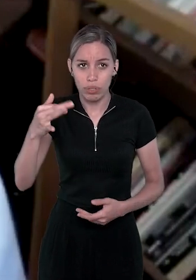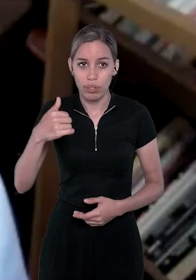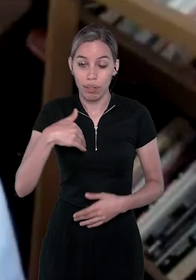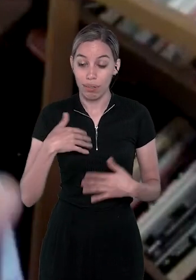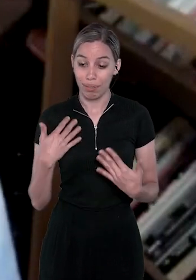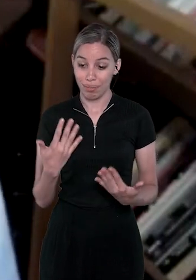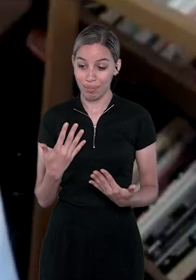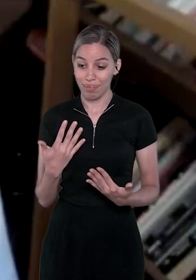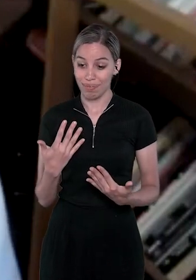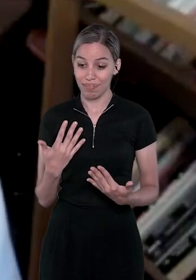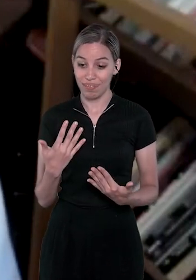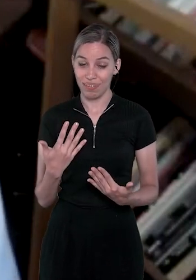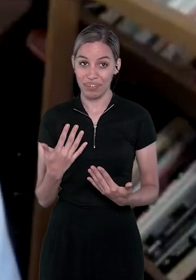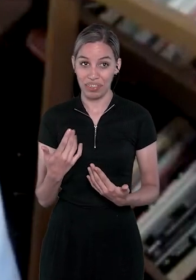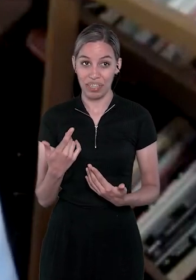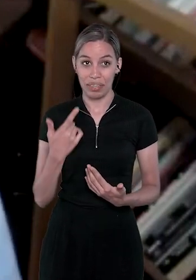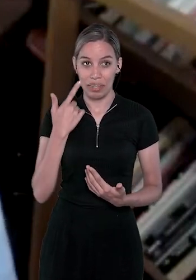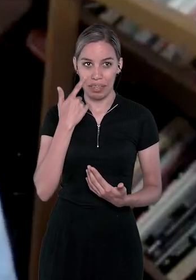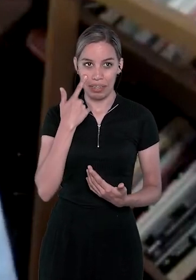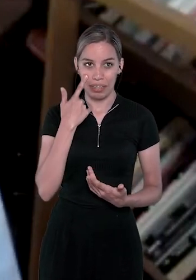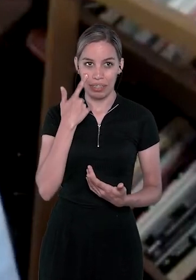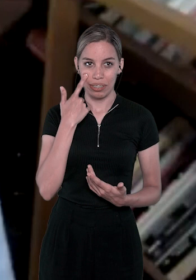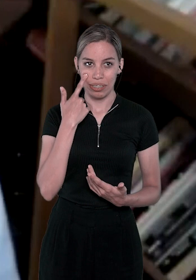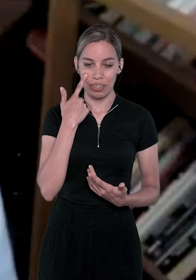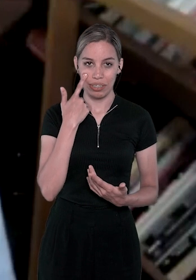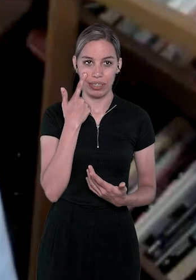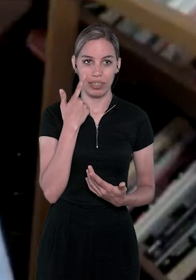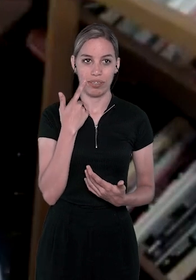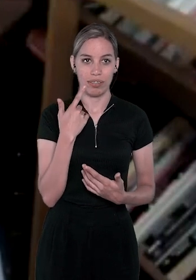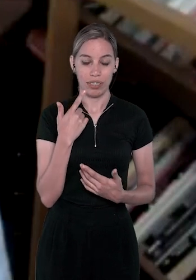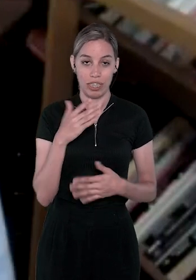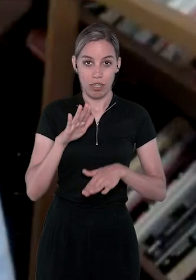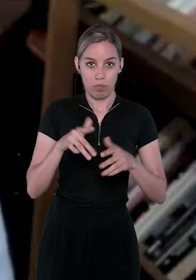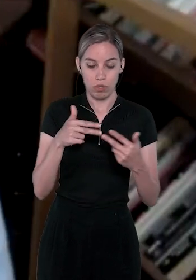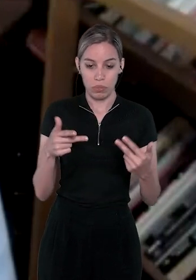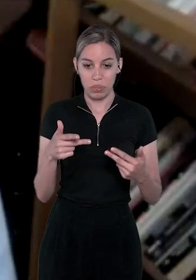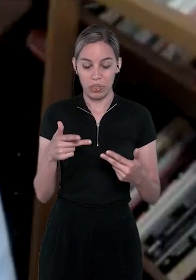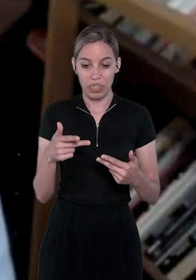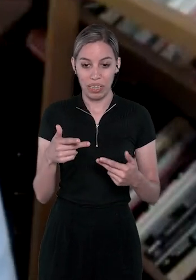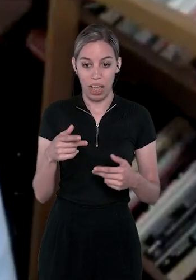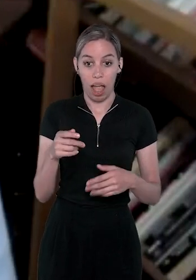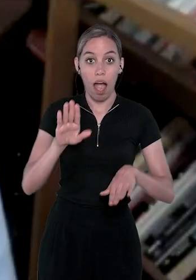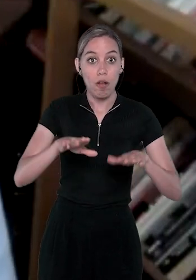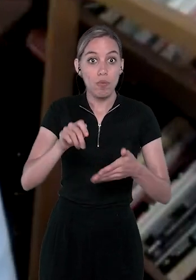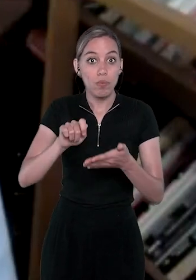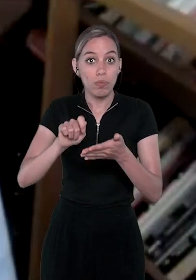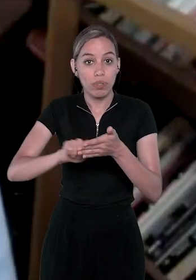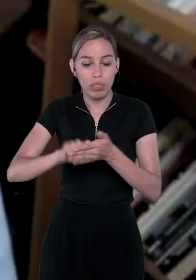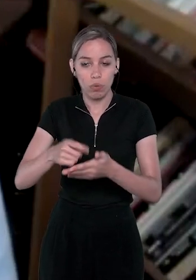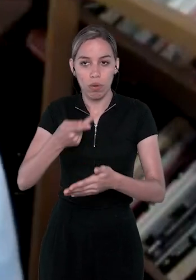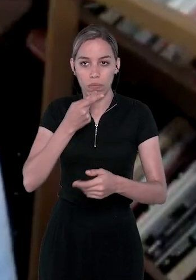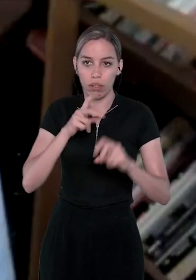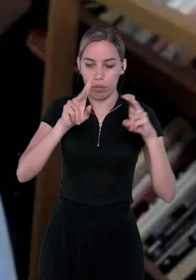encantado tanto com aqueles autores que escrevem sobre sobre o presente, como aqueles que pensam o futuro,